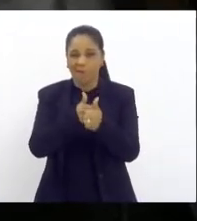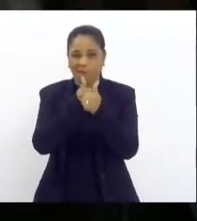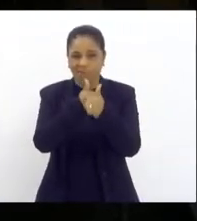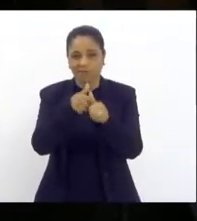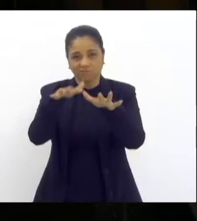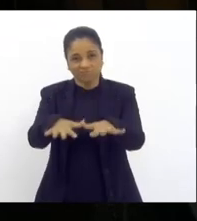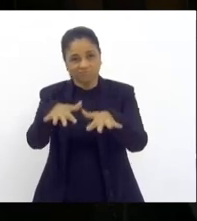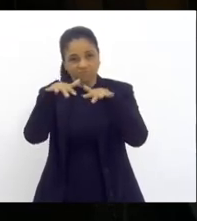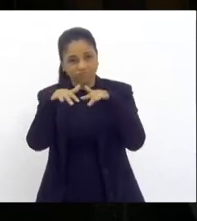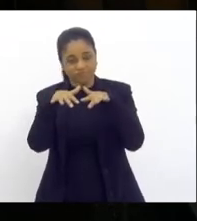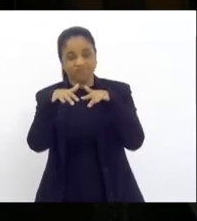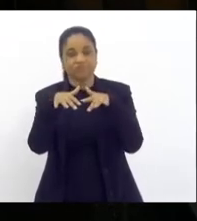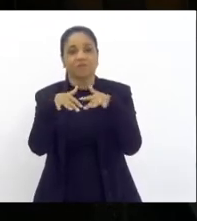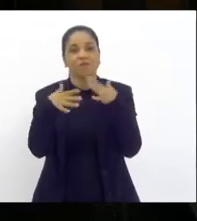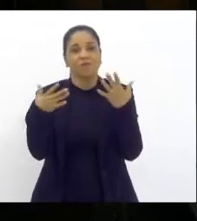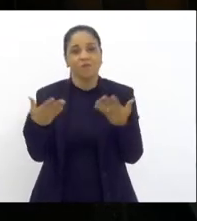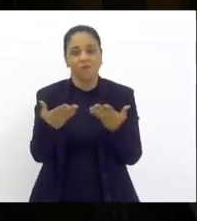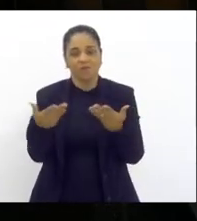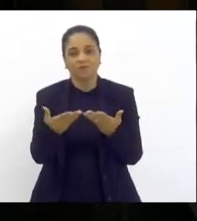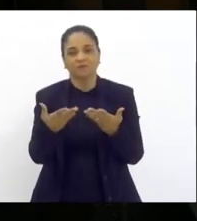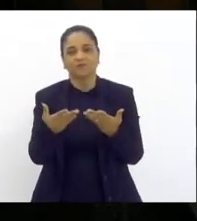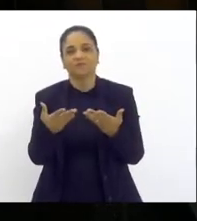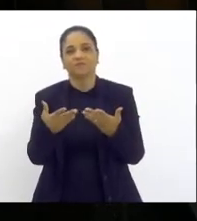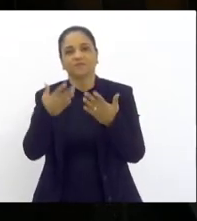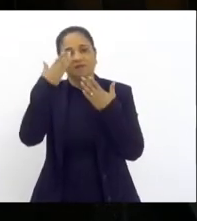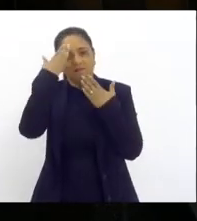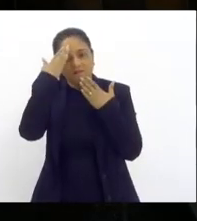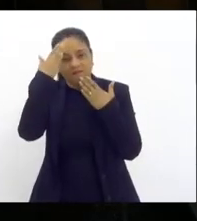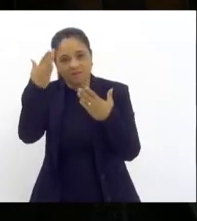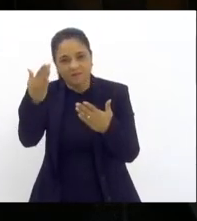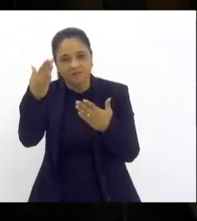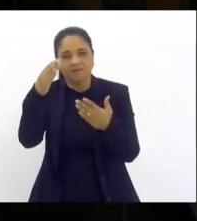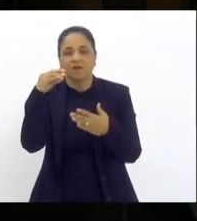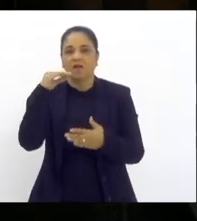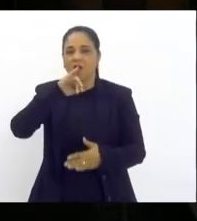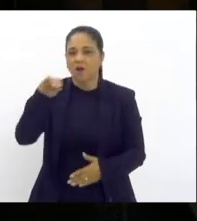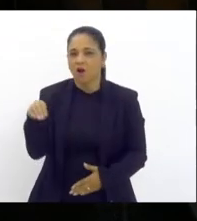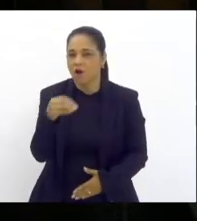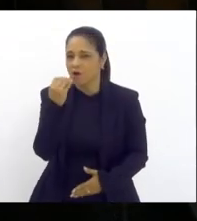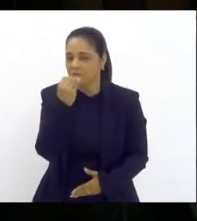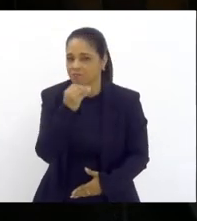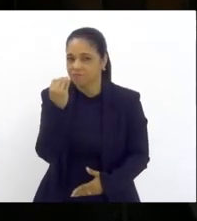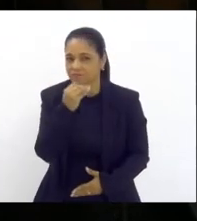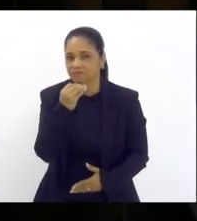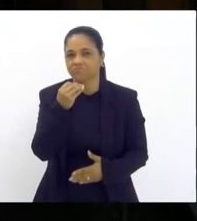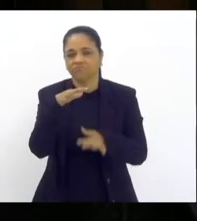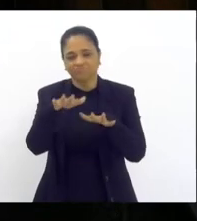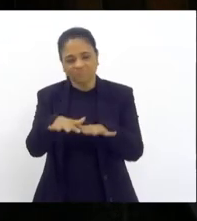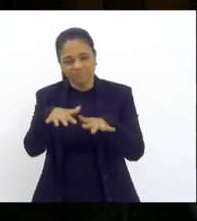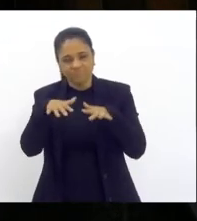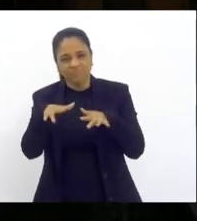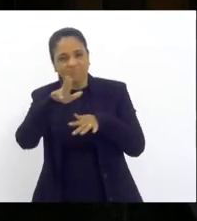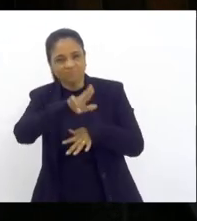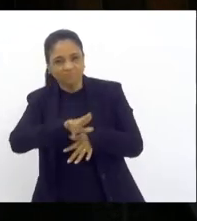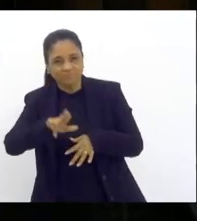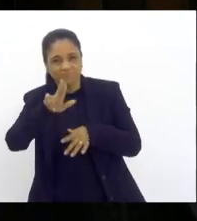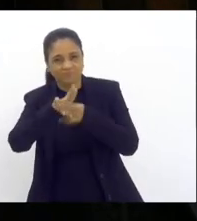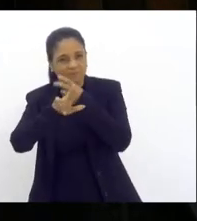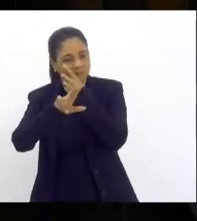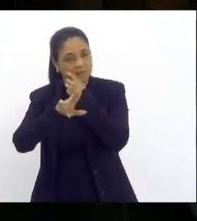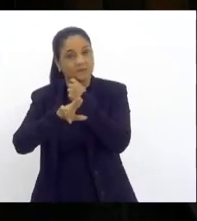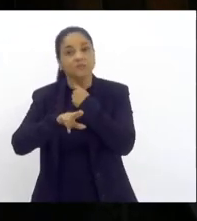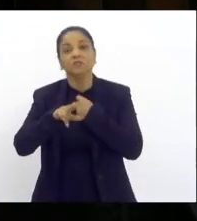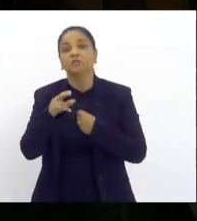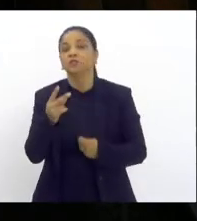casa, eu quero mais uma vez agradecer essa oportunidade de usar este plenário, mas para falar de